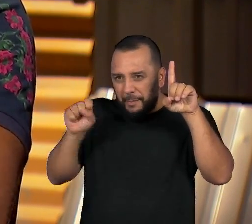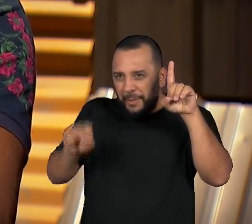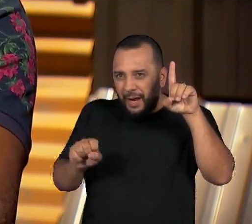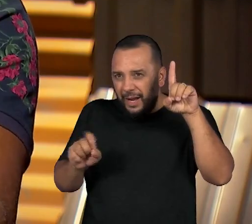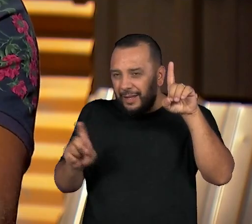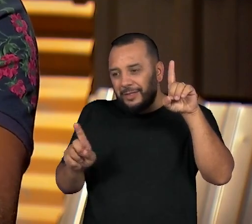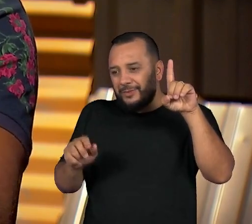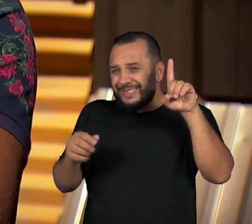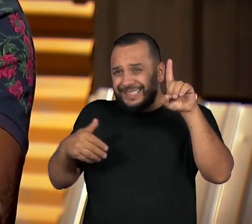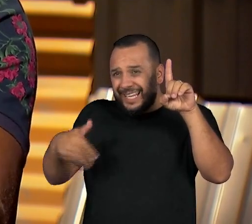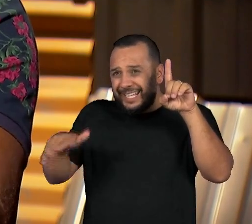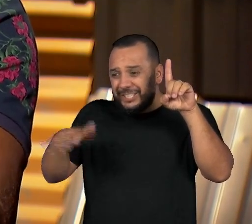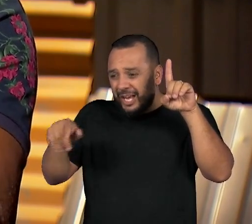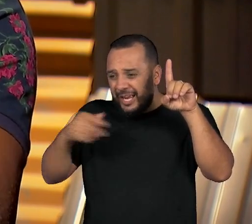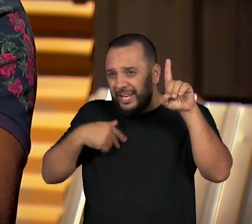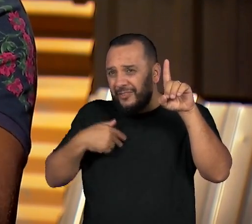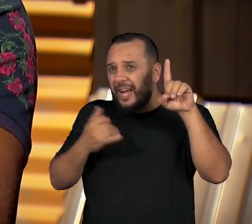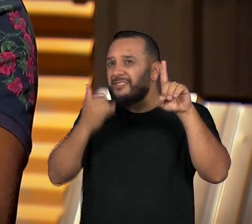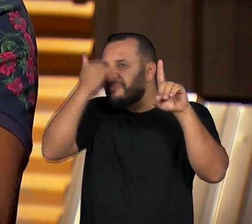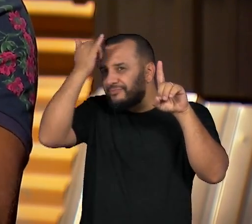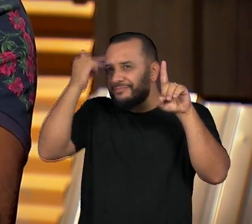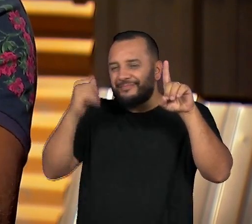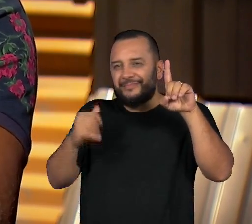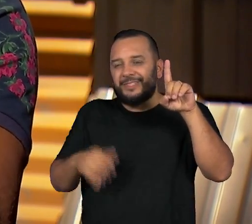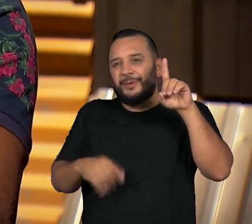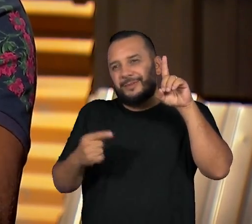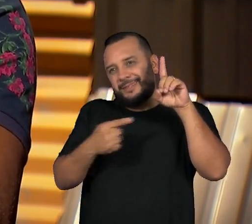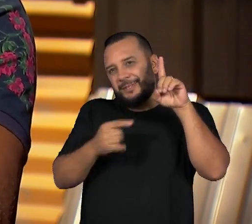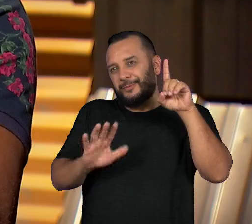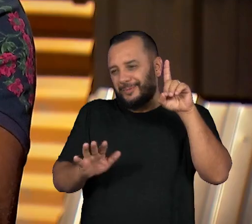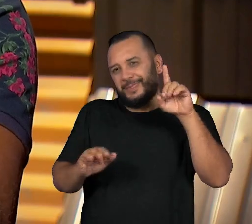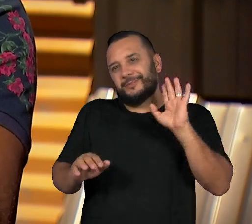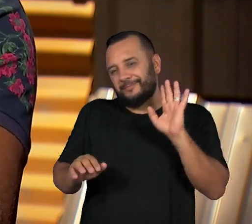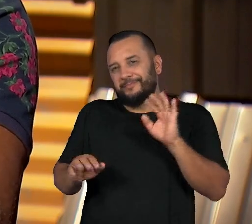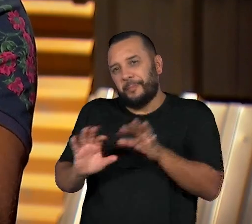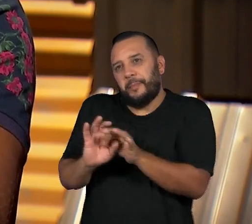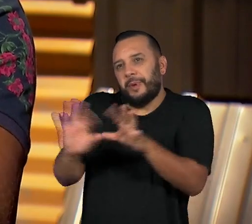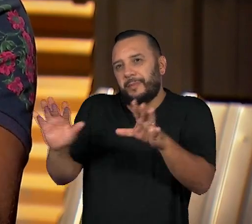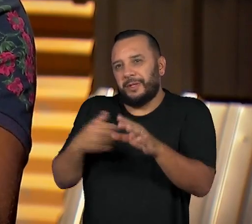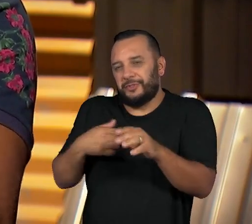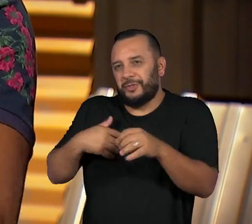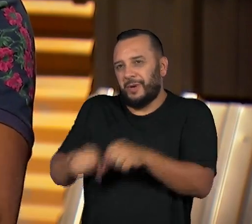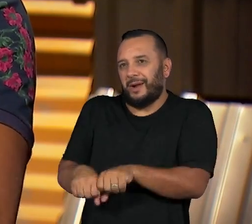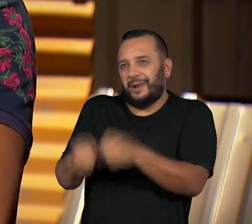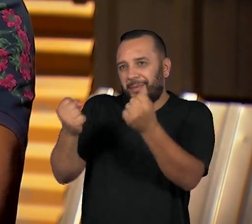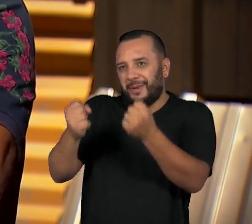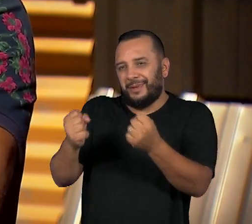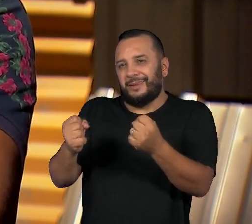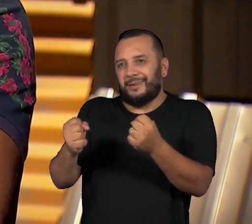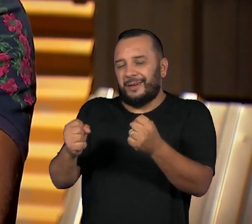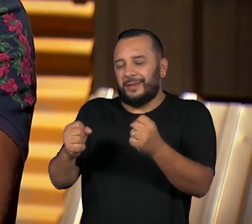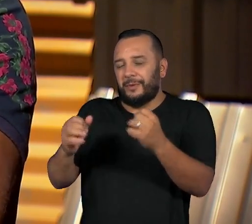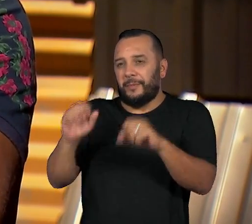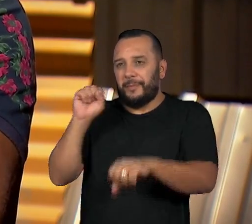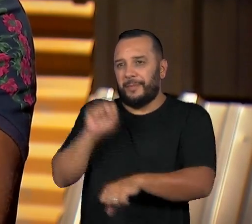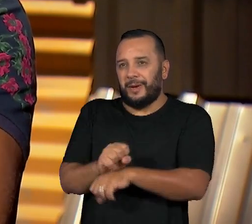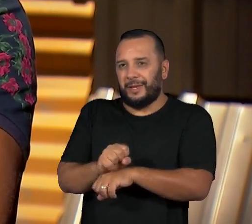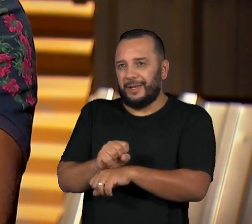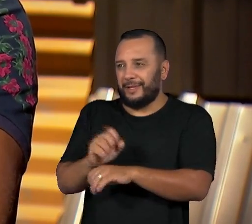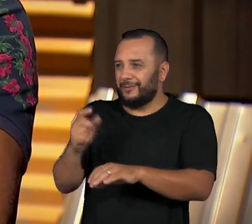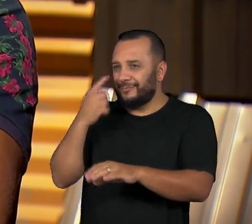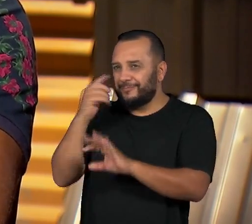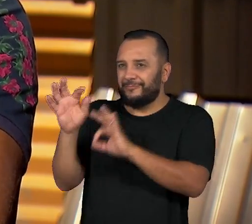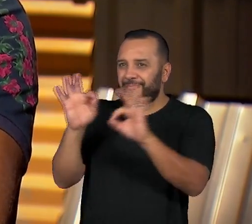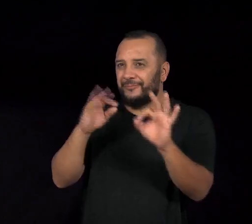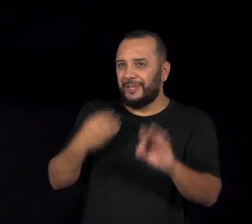ele vai continuar e não vai olhar o que está acontecendo. Então é esse jeito aí que eu vou fazer ele se reinventar. O